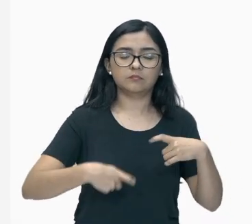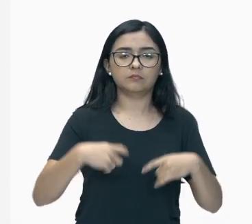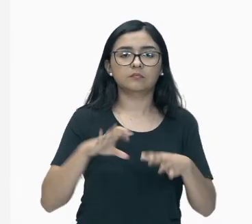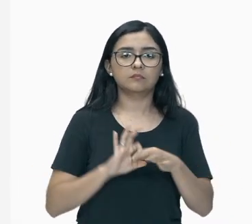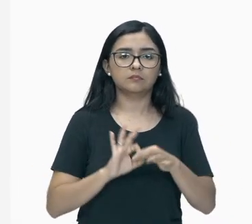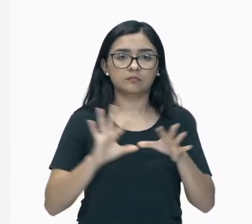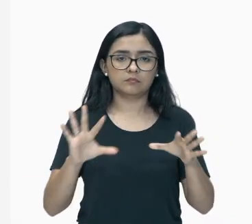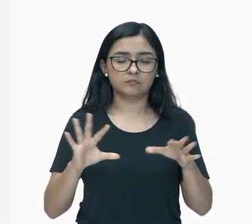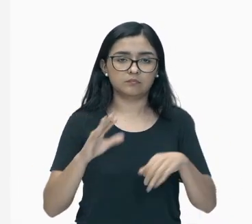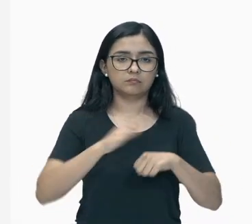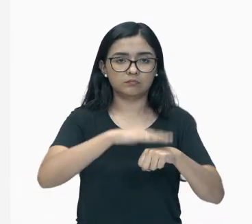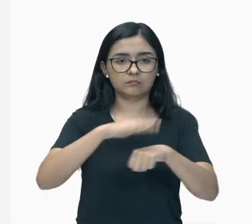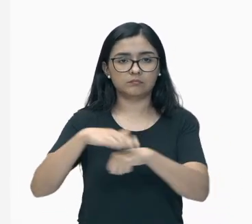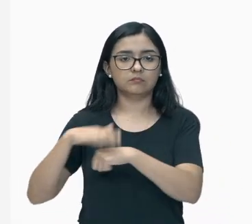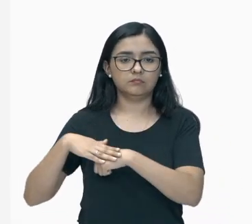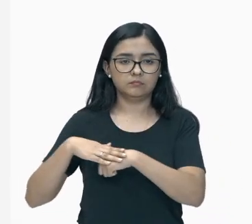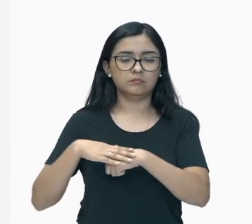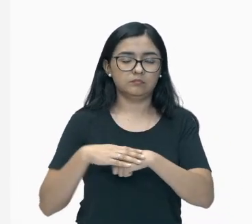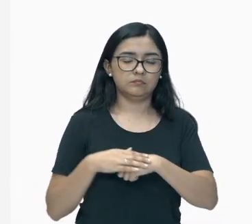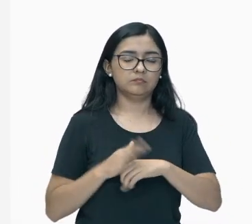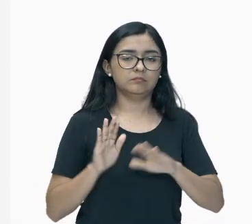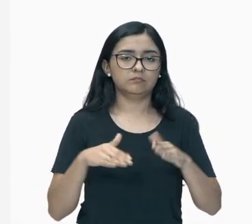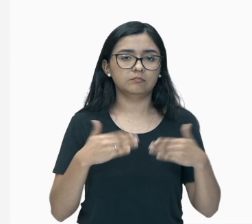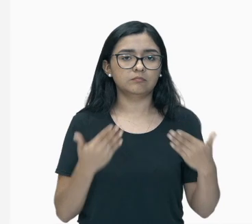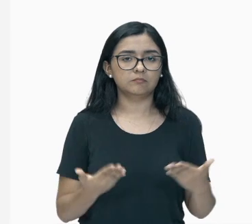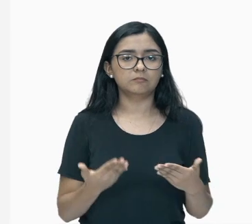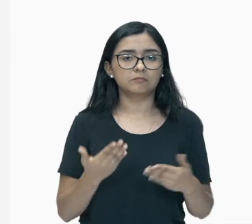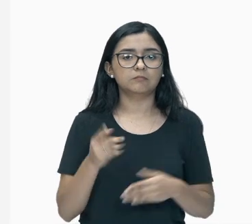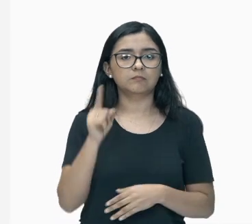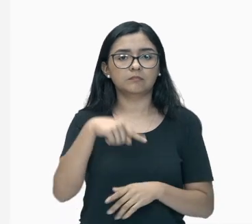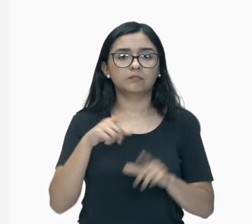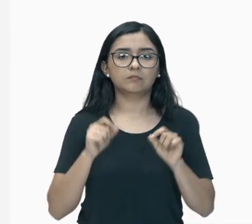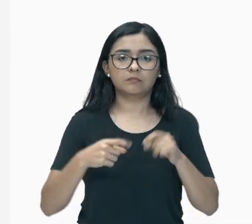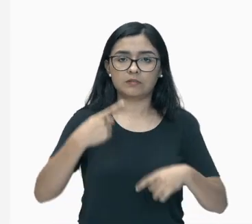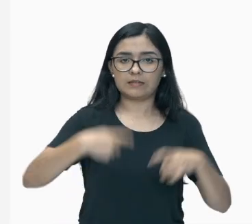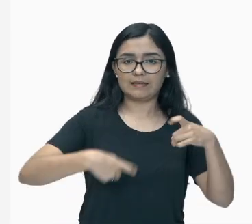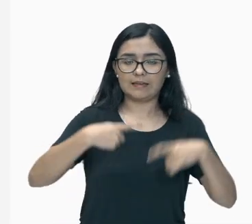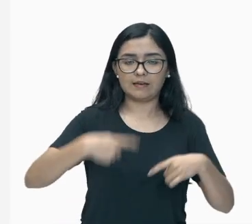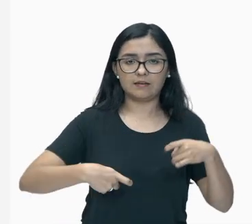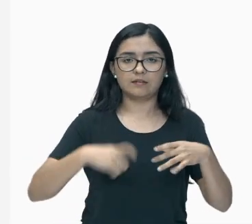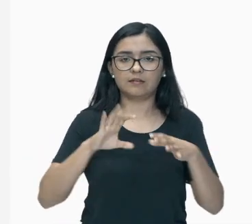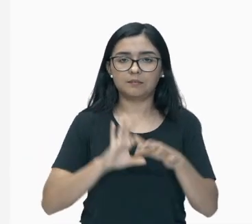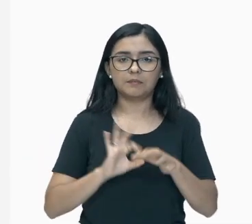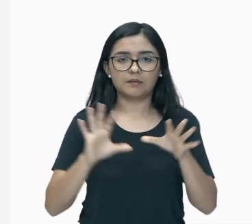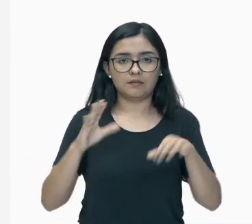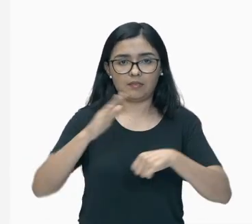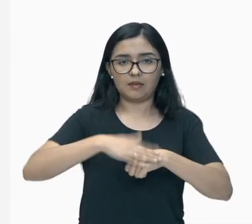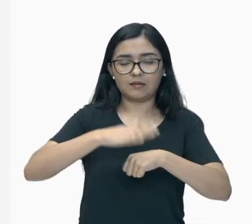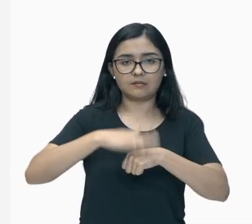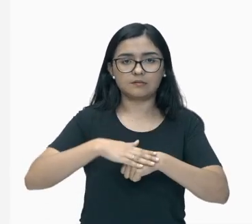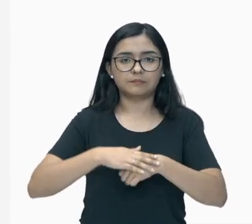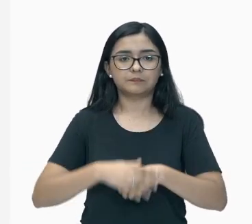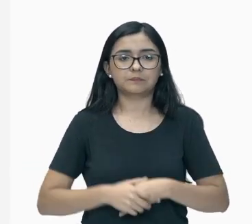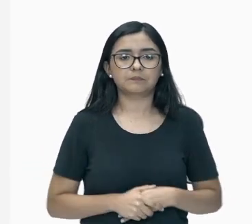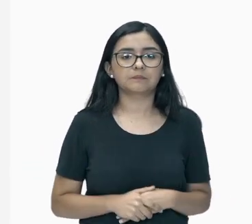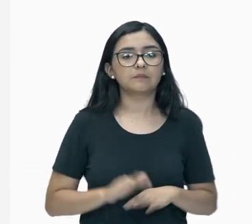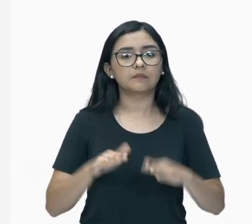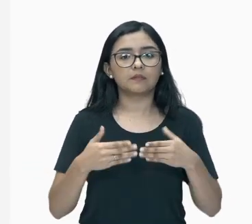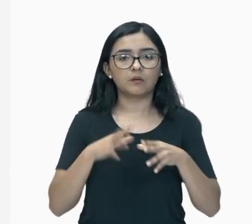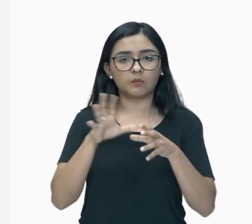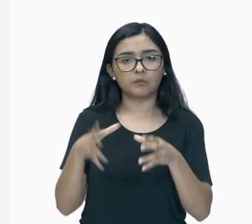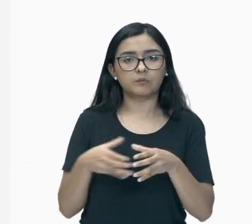americanas. Tudo isso aí vai levar ao que nós chamamos de guerra da independência, né? Então, os colonos vão